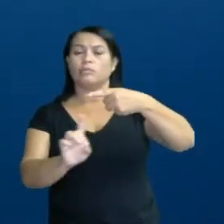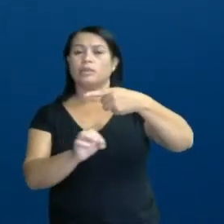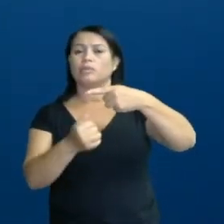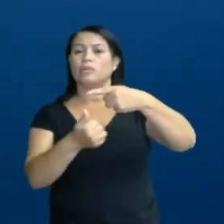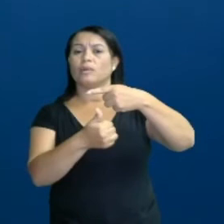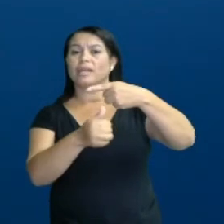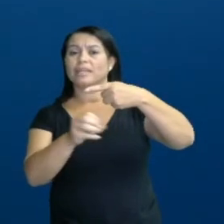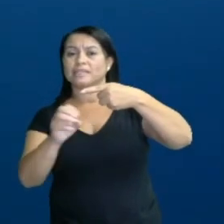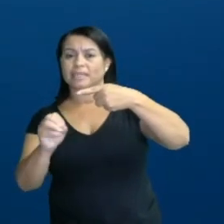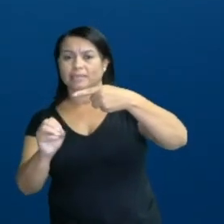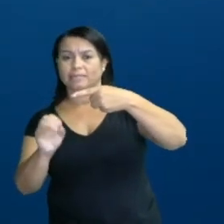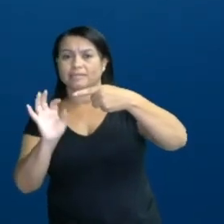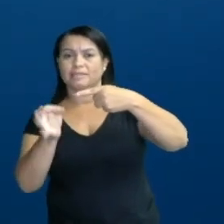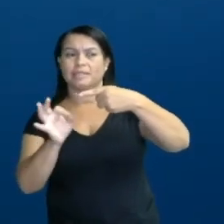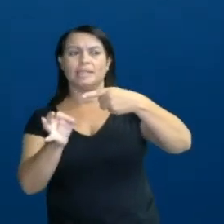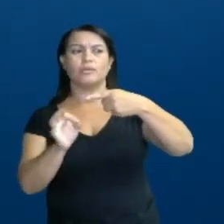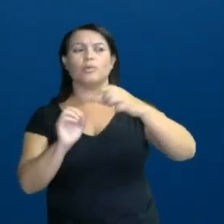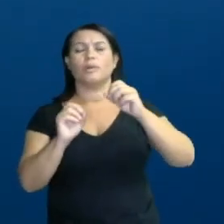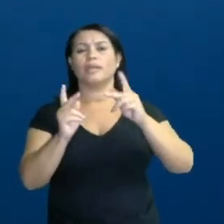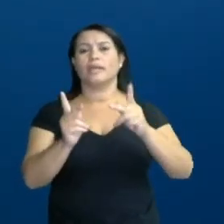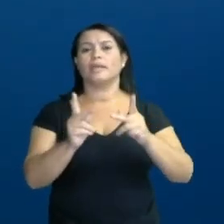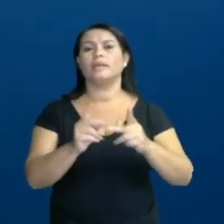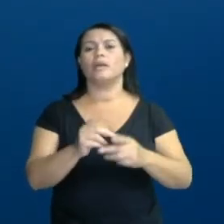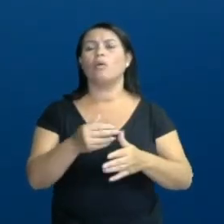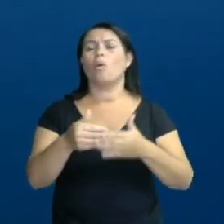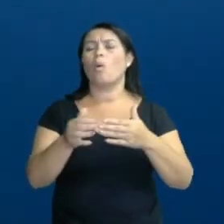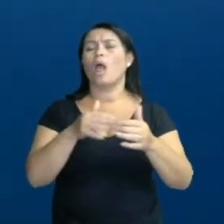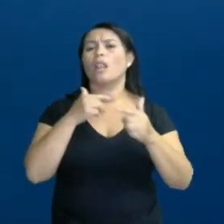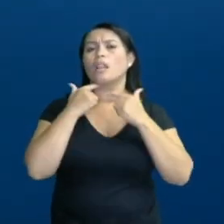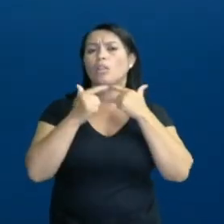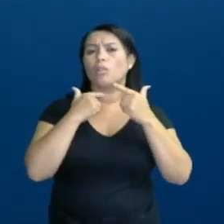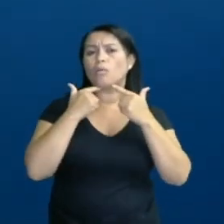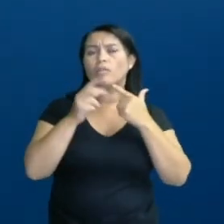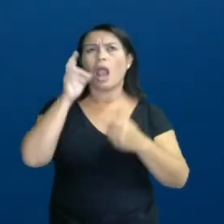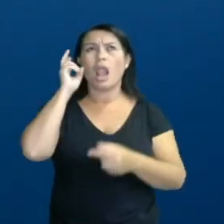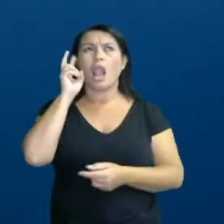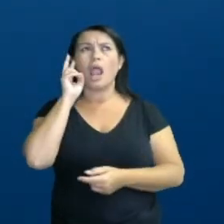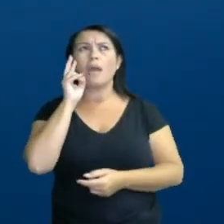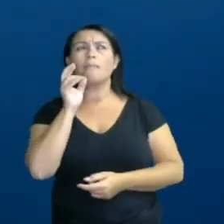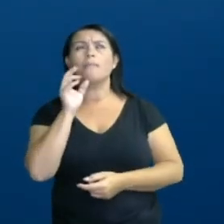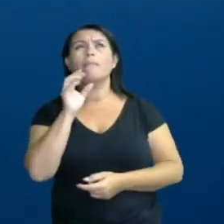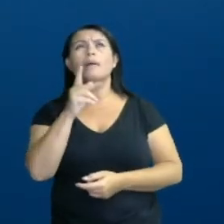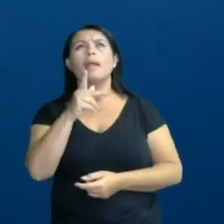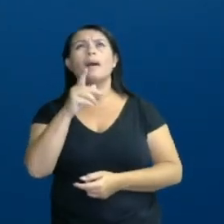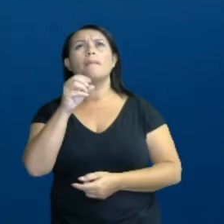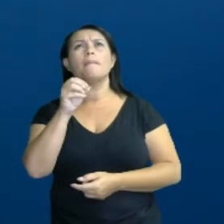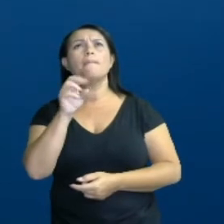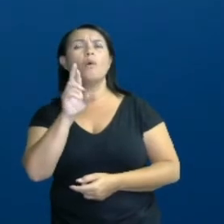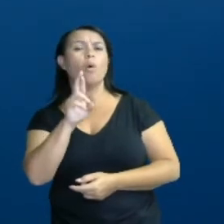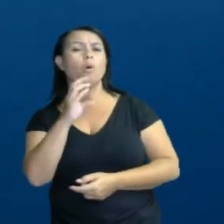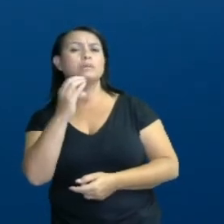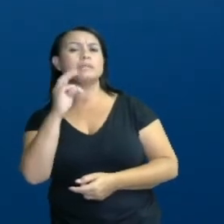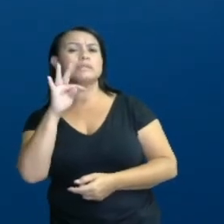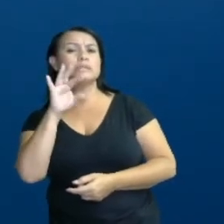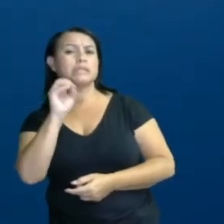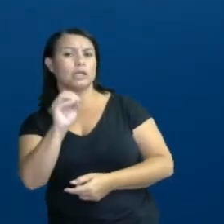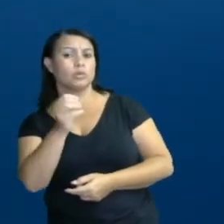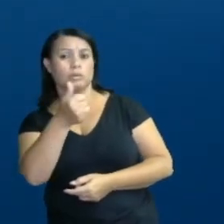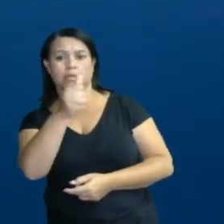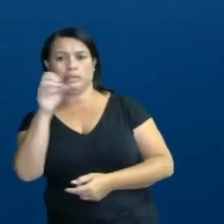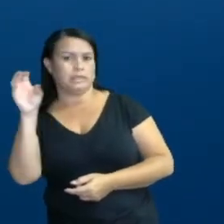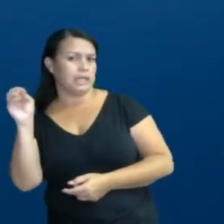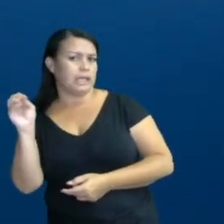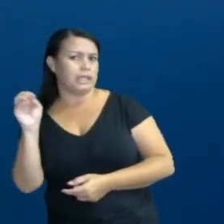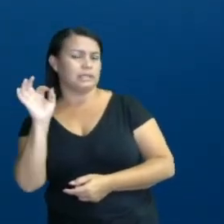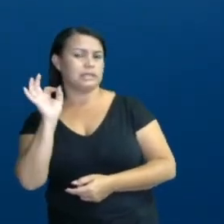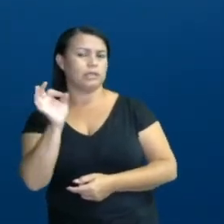ser 100, tá certo? Ok? Qualquer dúvida, você lembra assim, ó, porcento, 100, tá certo?